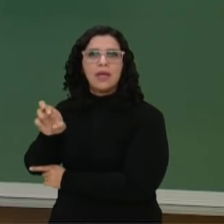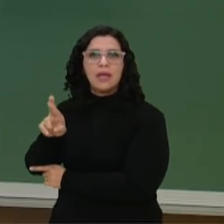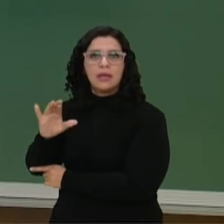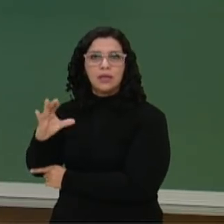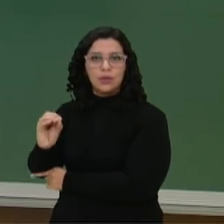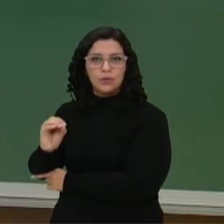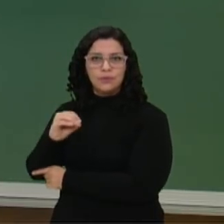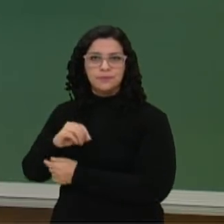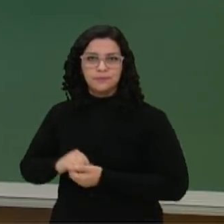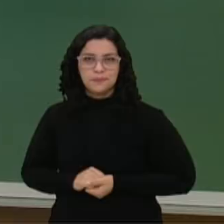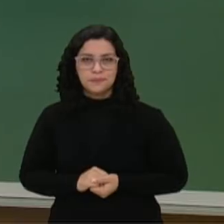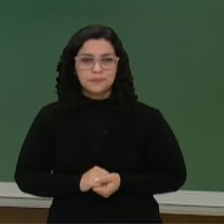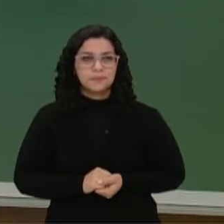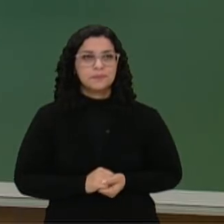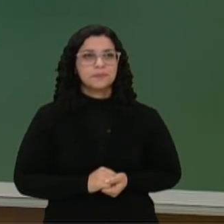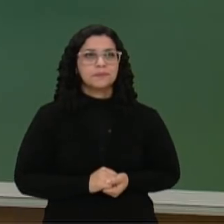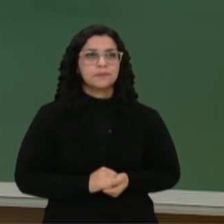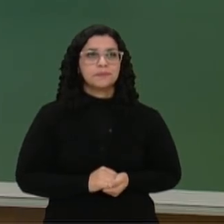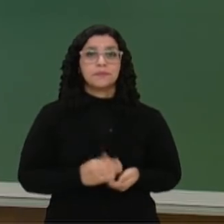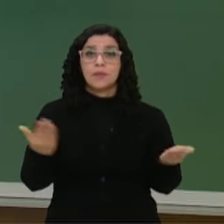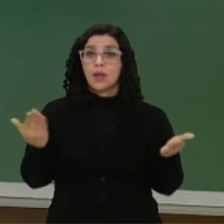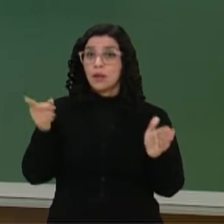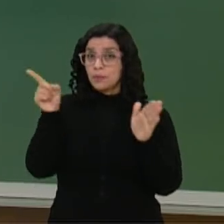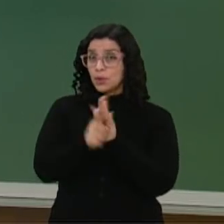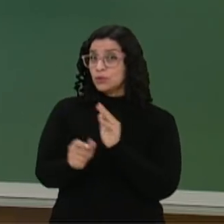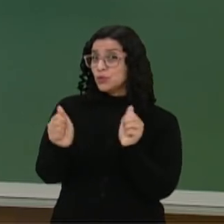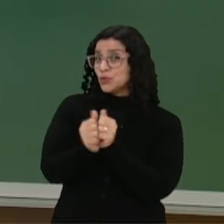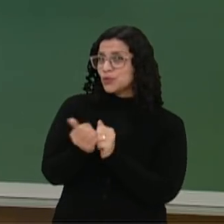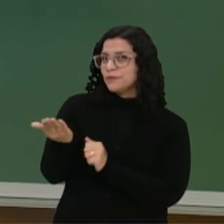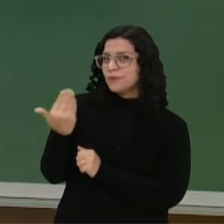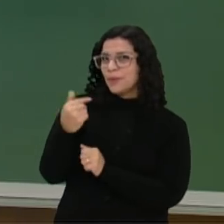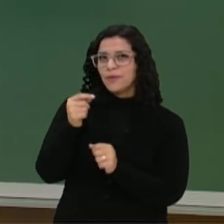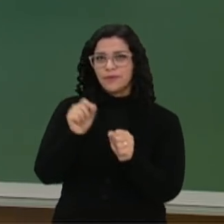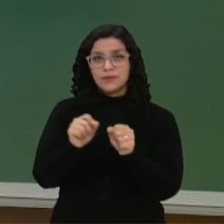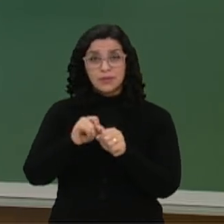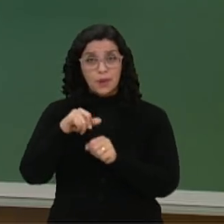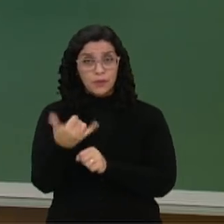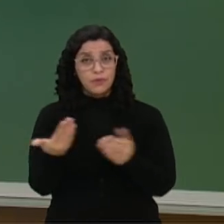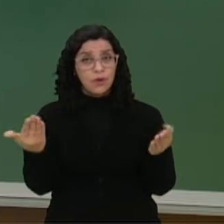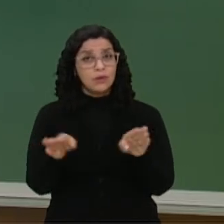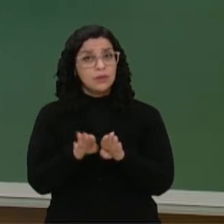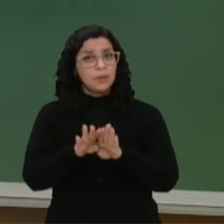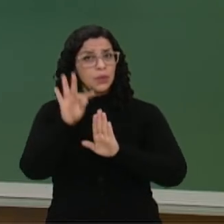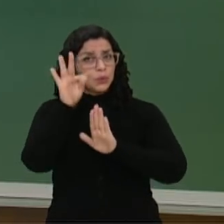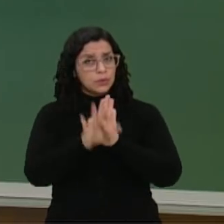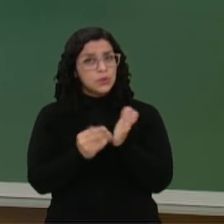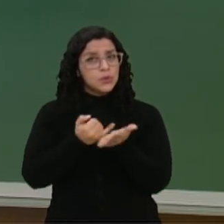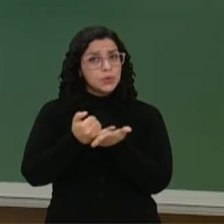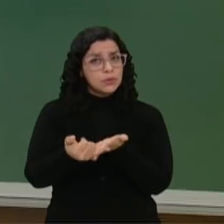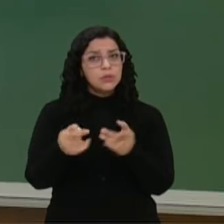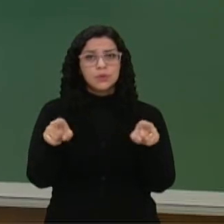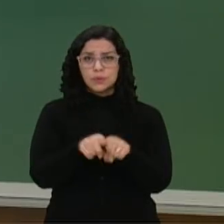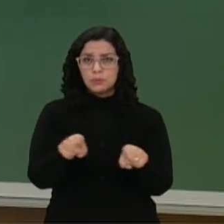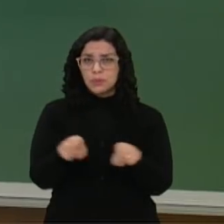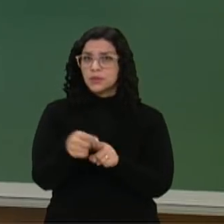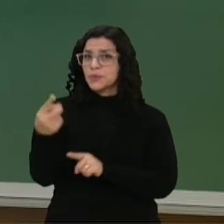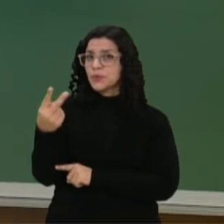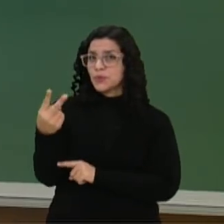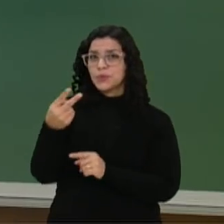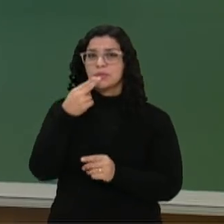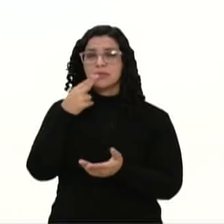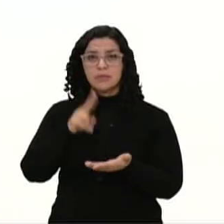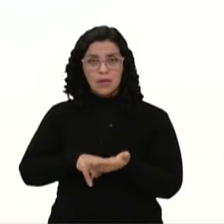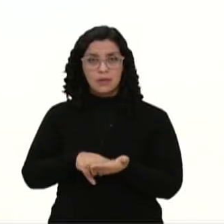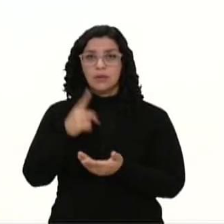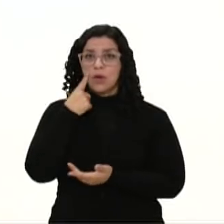em específico. Agora temos um quiz, aproveitando ainda esse mesmo início das duas cartas.